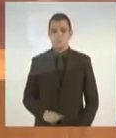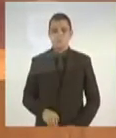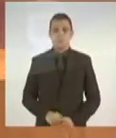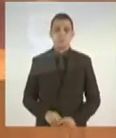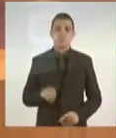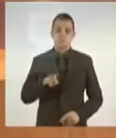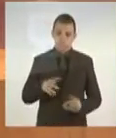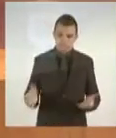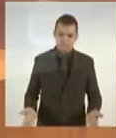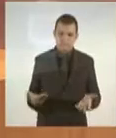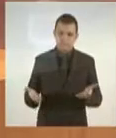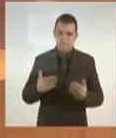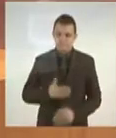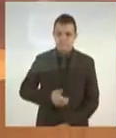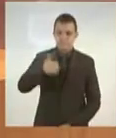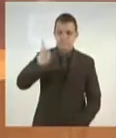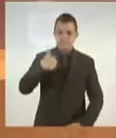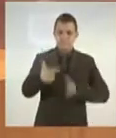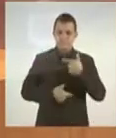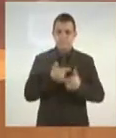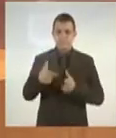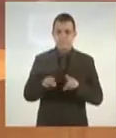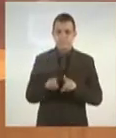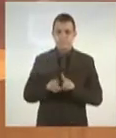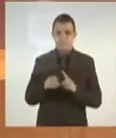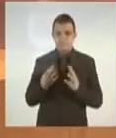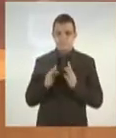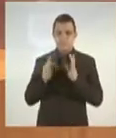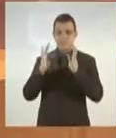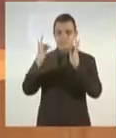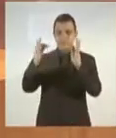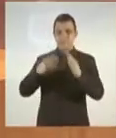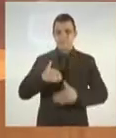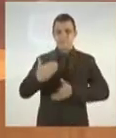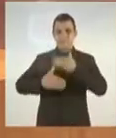empregos e avanços tecnológicos.